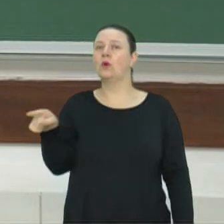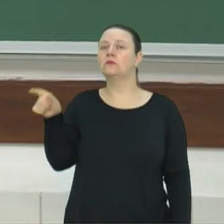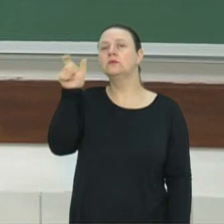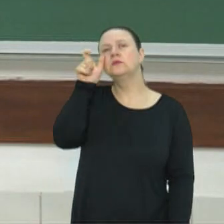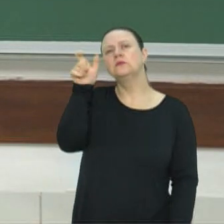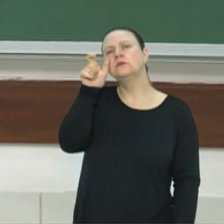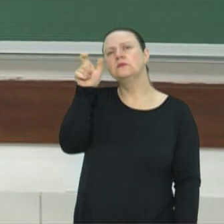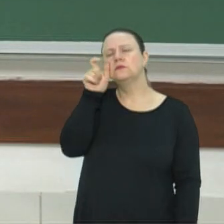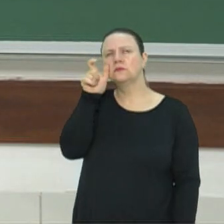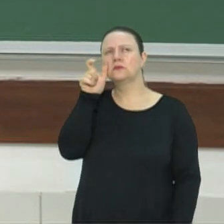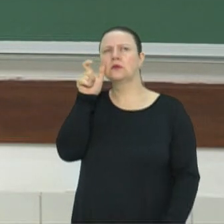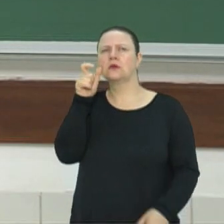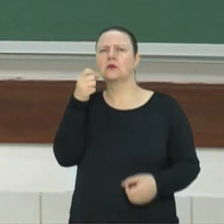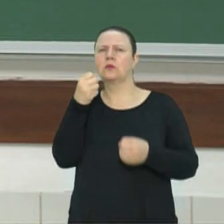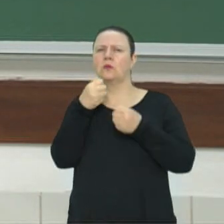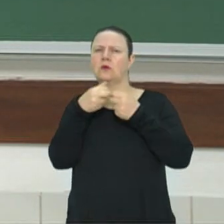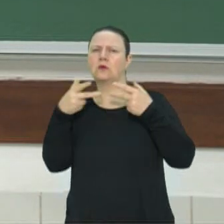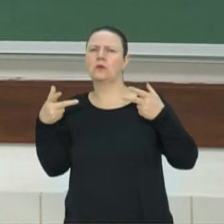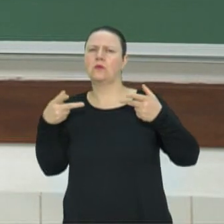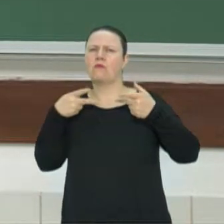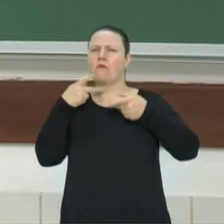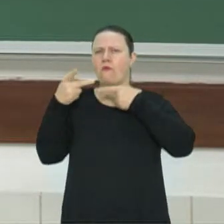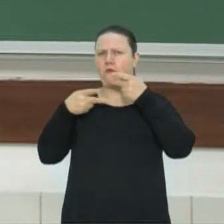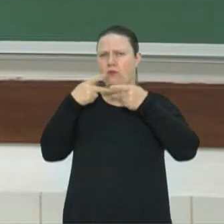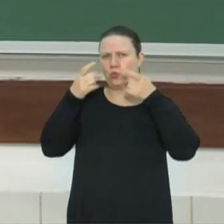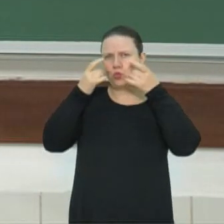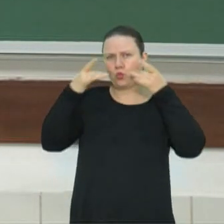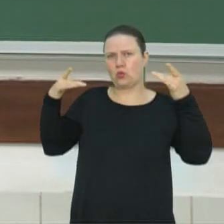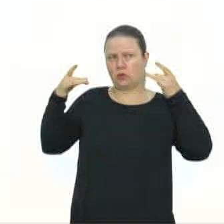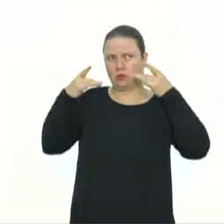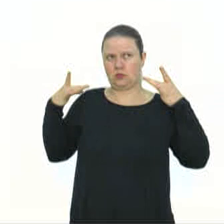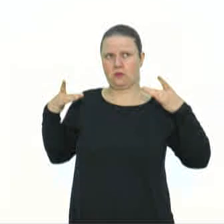observaram algumas falas do gaturro, ele diz assim, ó.